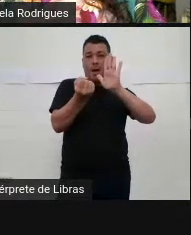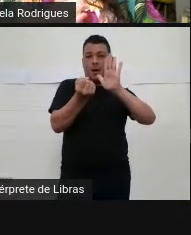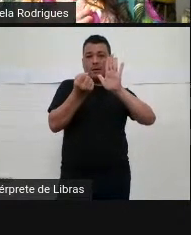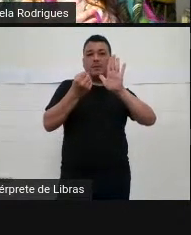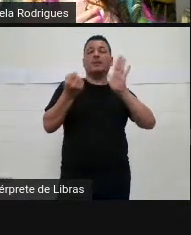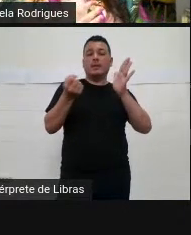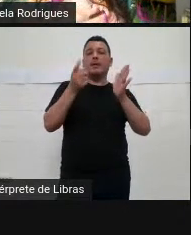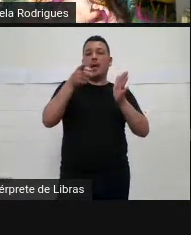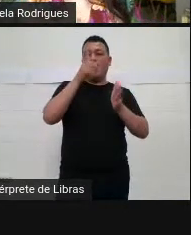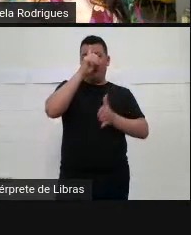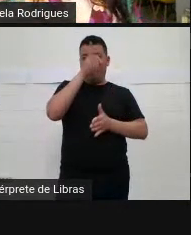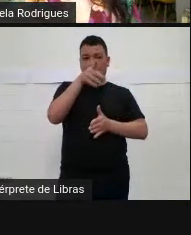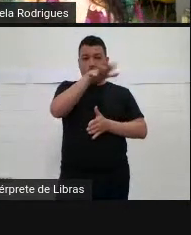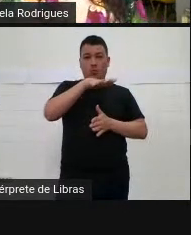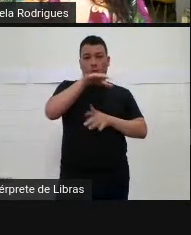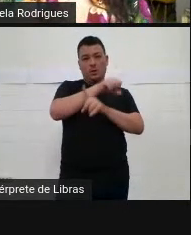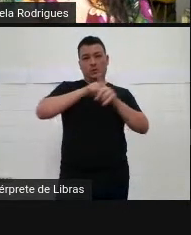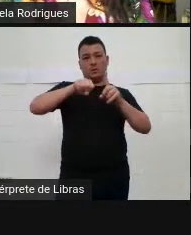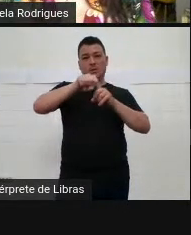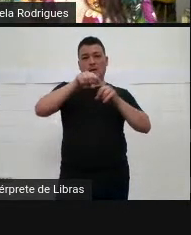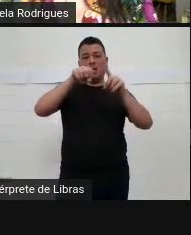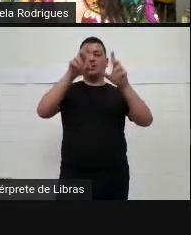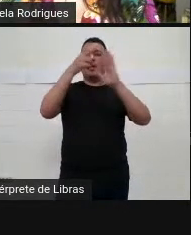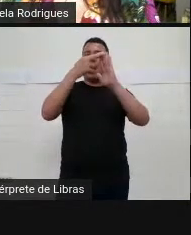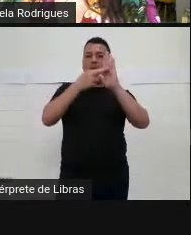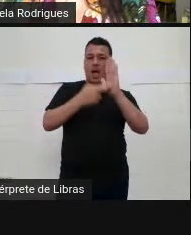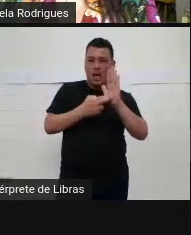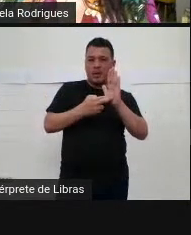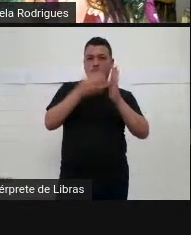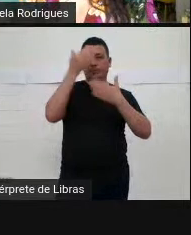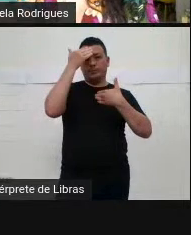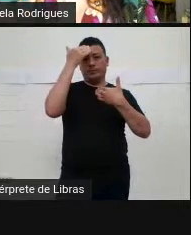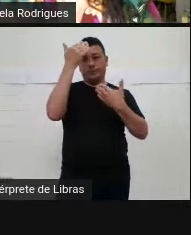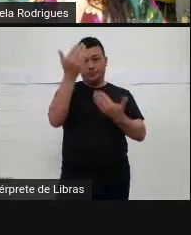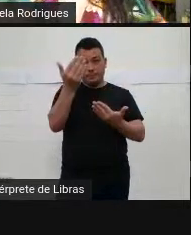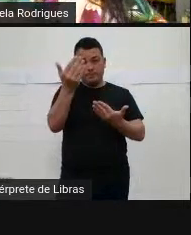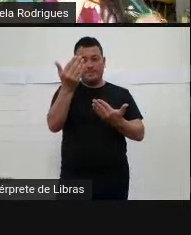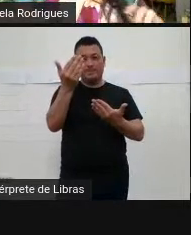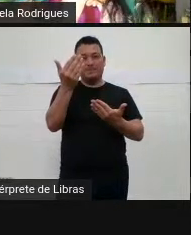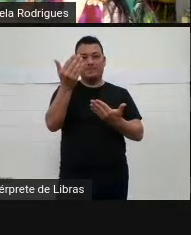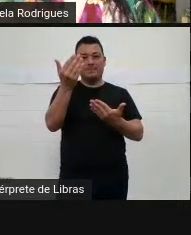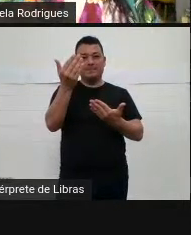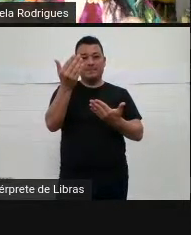a vida em sociedade. Obrigada.